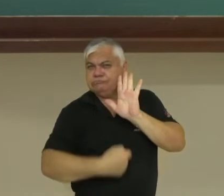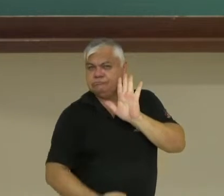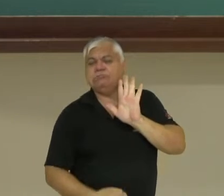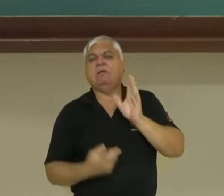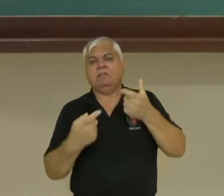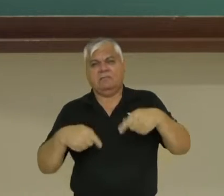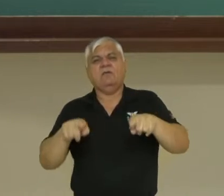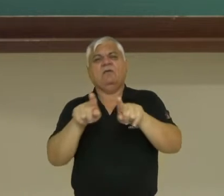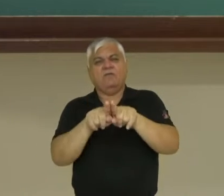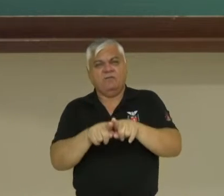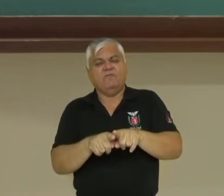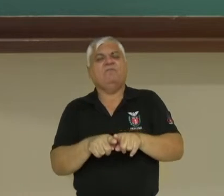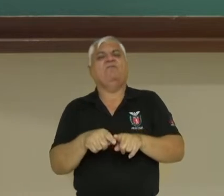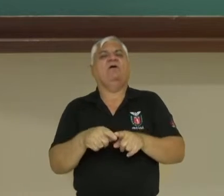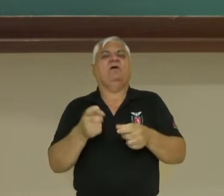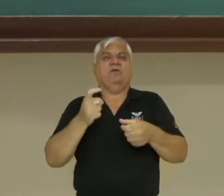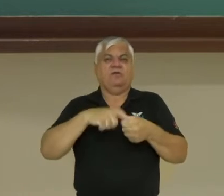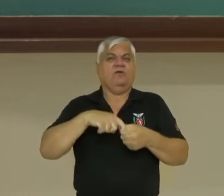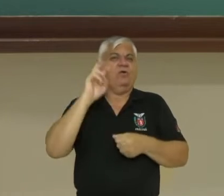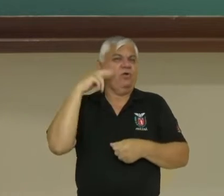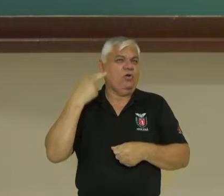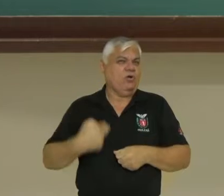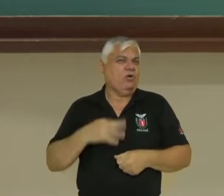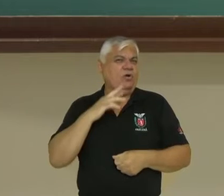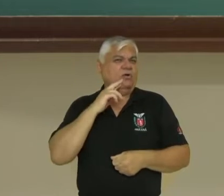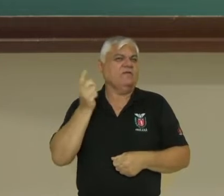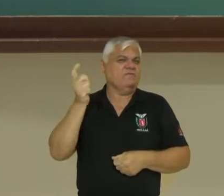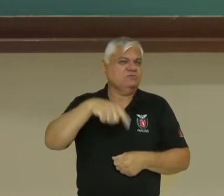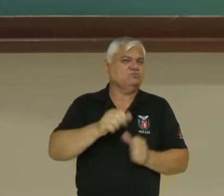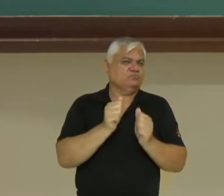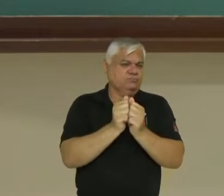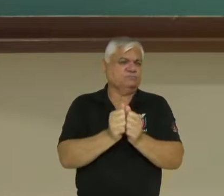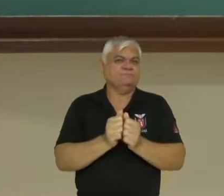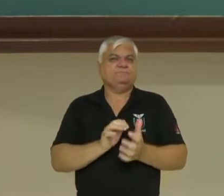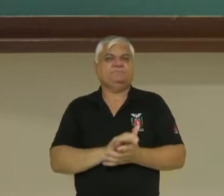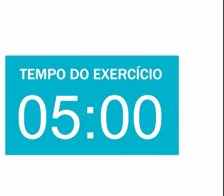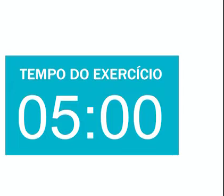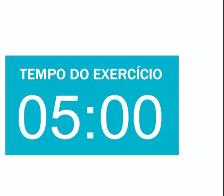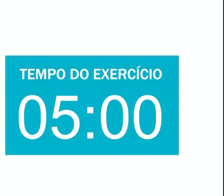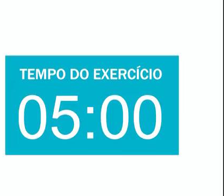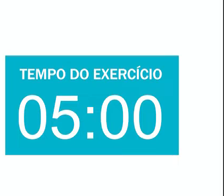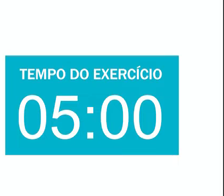vocês, daqui a pouquinho a Prof. Rutineia e o nosso intérprete Ronaldo, a gente volta.